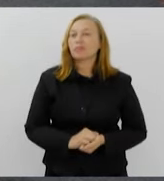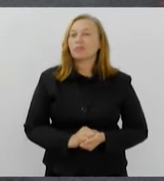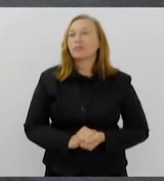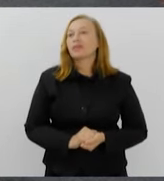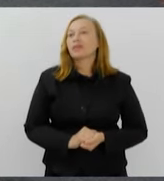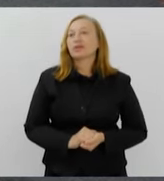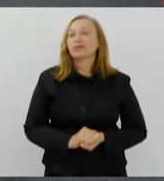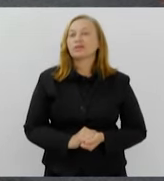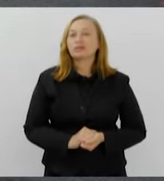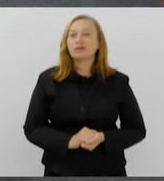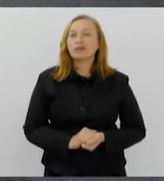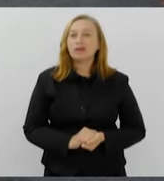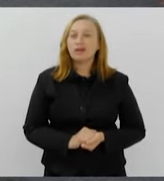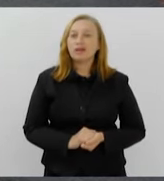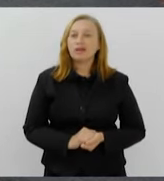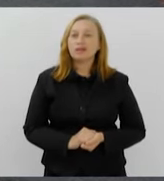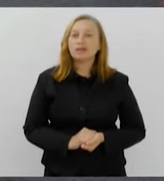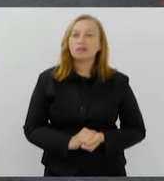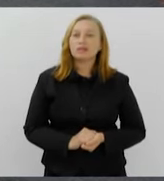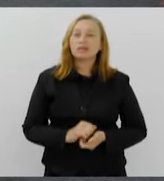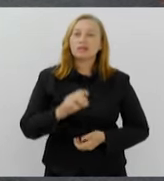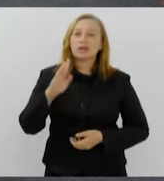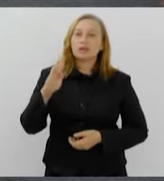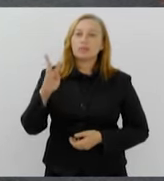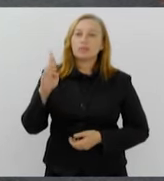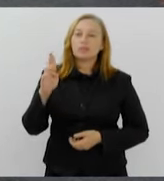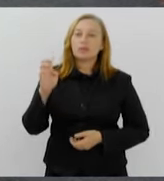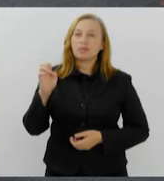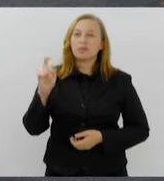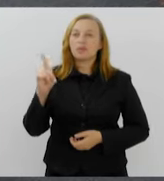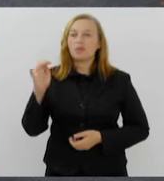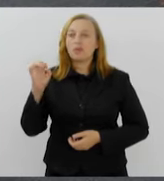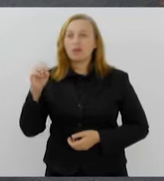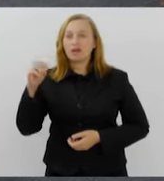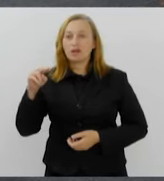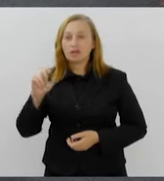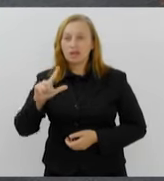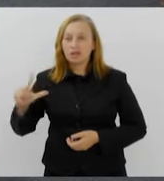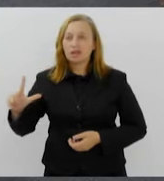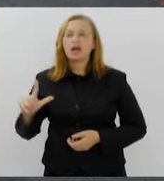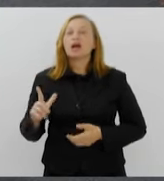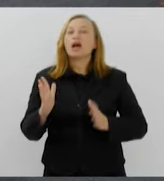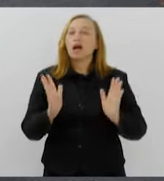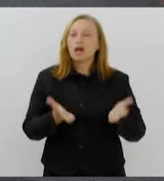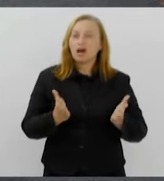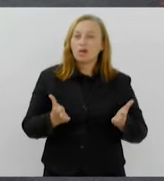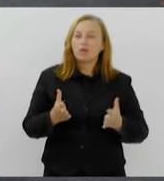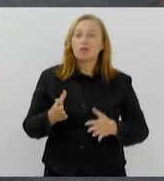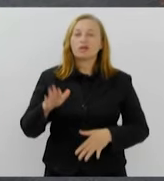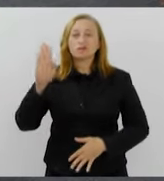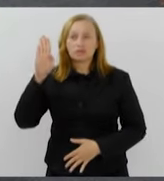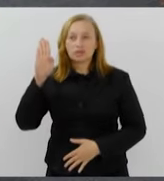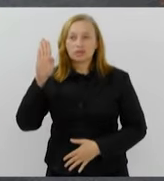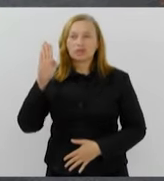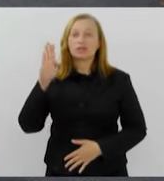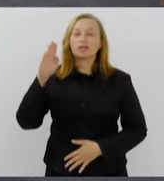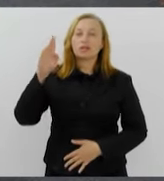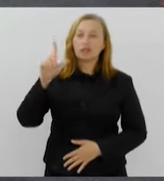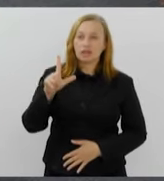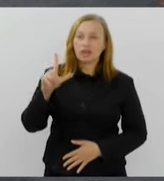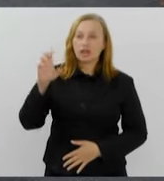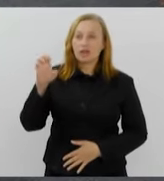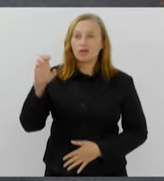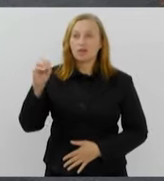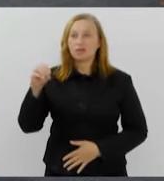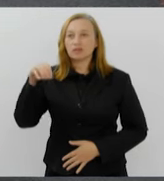a vereadora de Niterói Benny brioli e agora agressão física ao candidato Leonel Quirino Além disso são